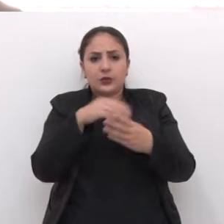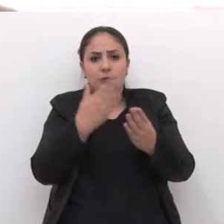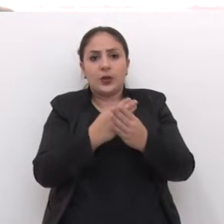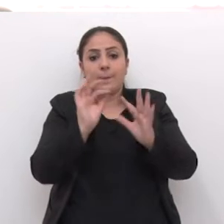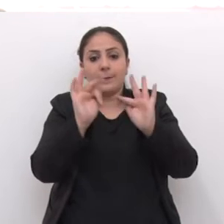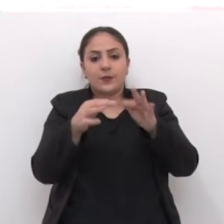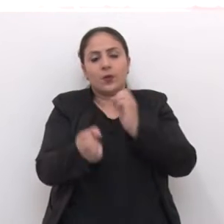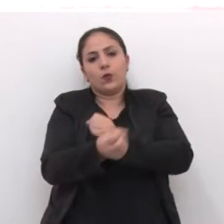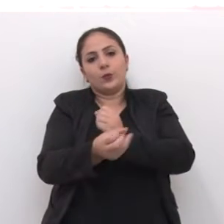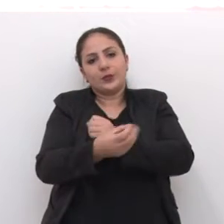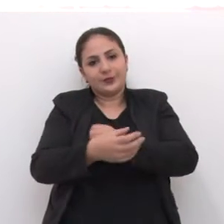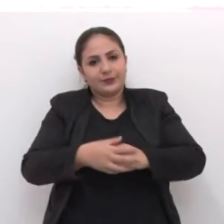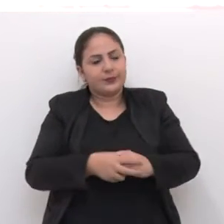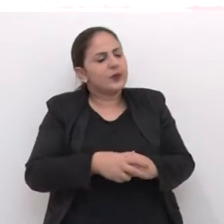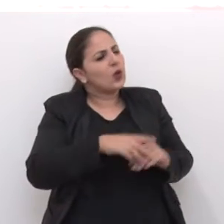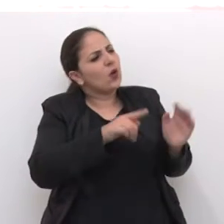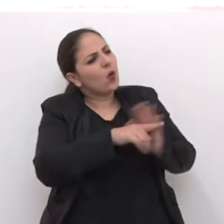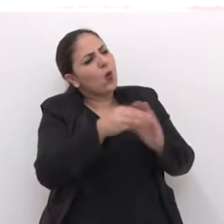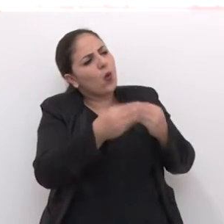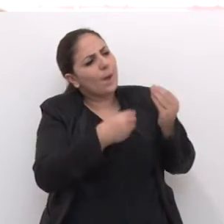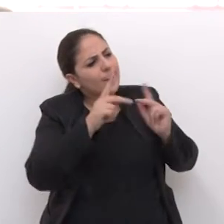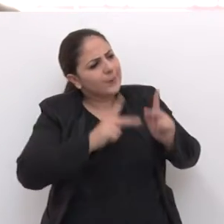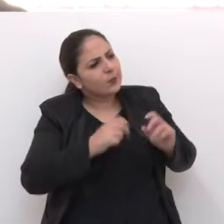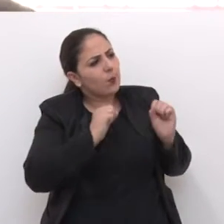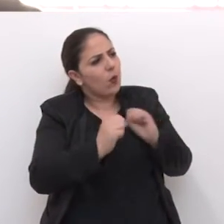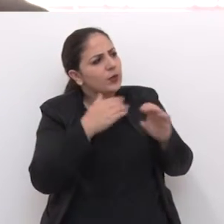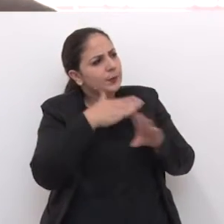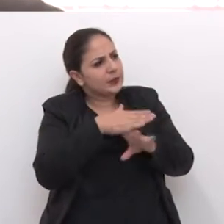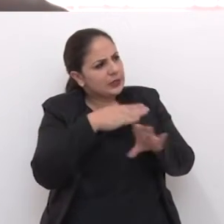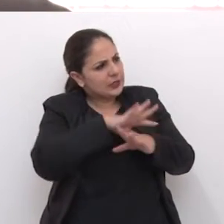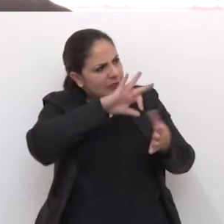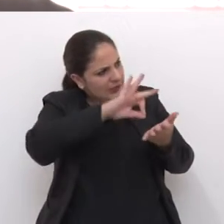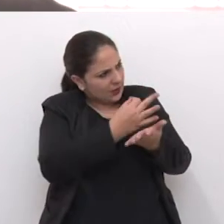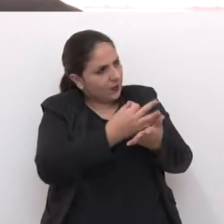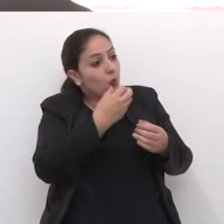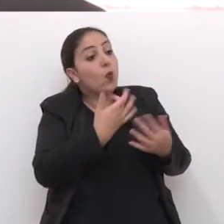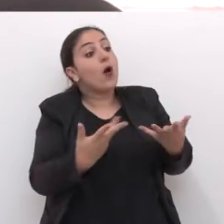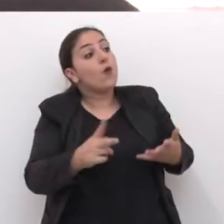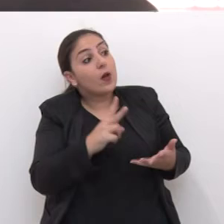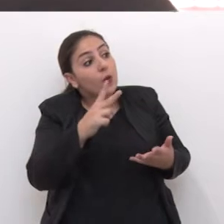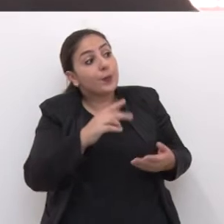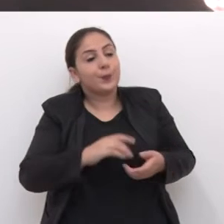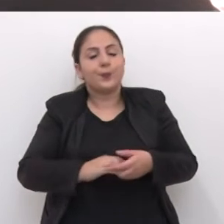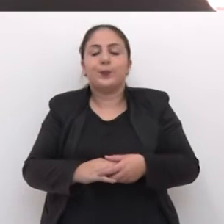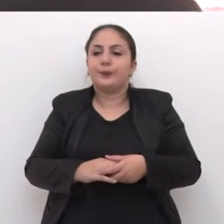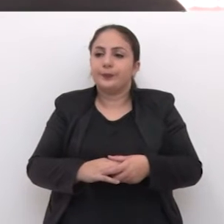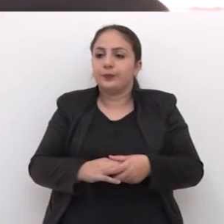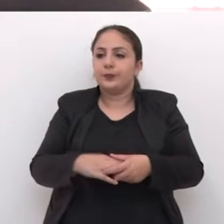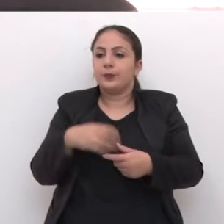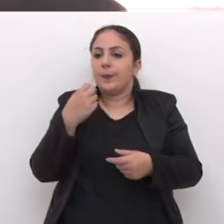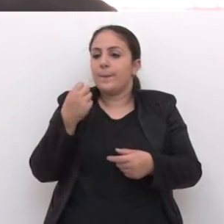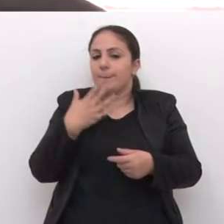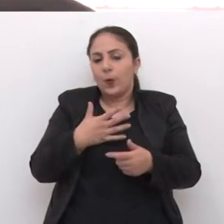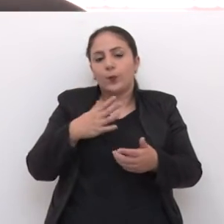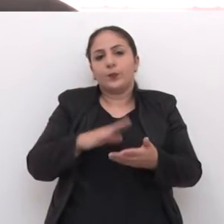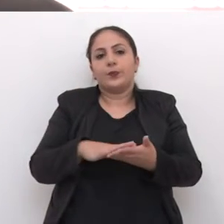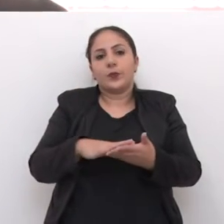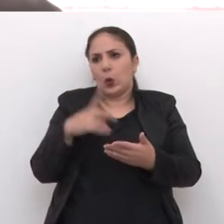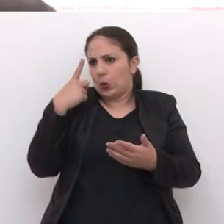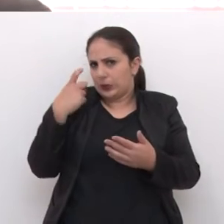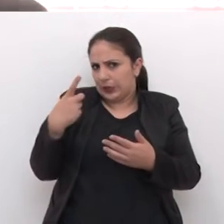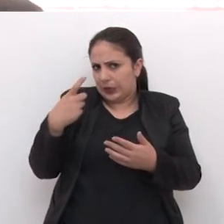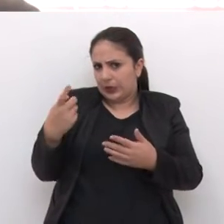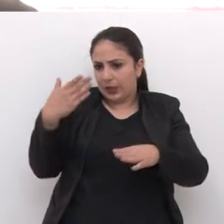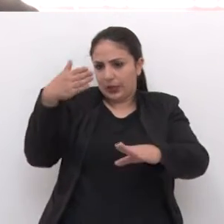no processo de combate à corrupção. Gustavo, como as pessoas podem participar, se inscrever, qual é o valor? Então,